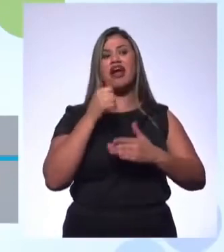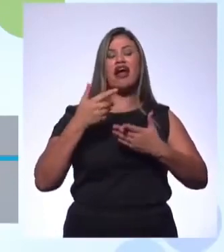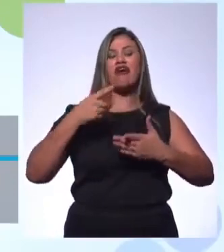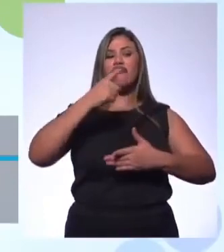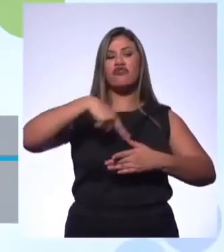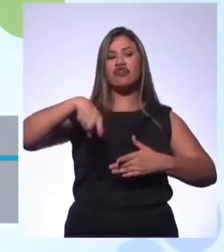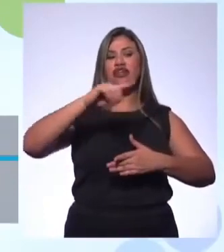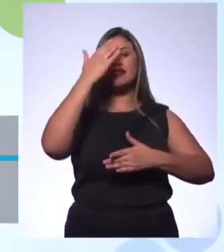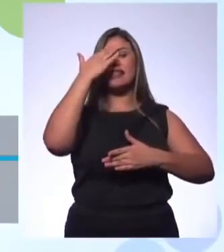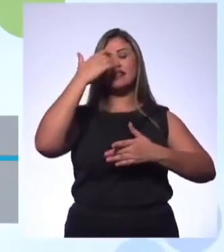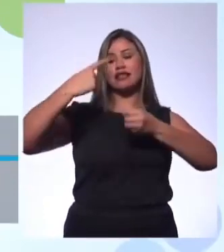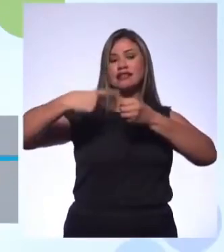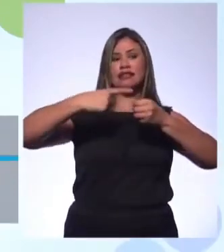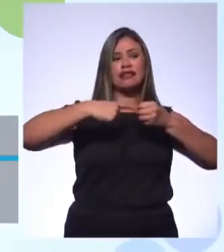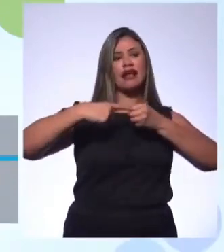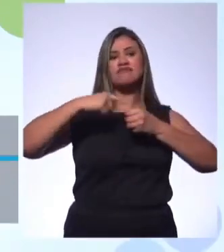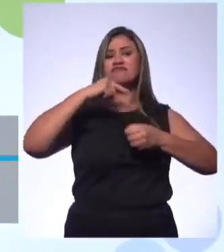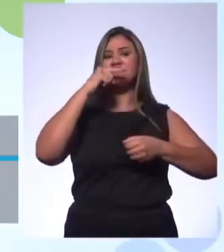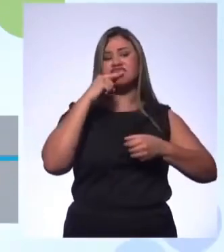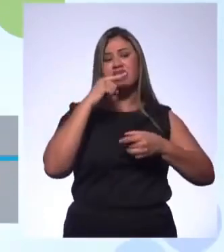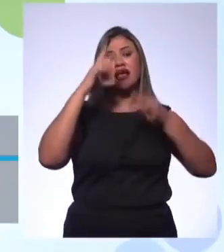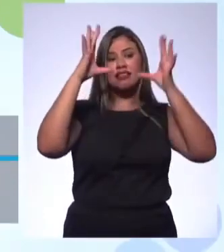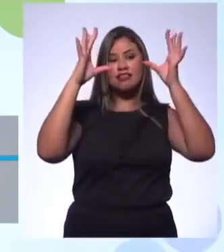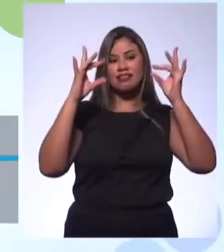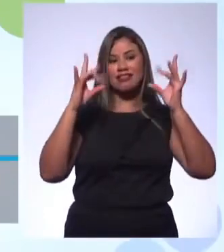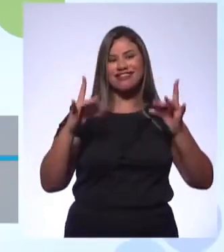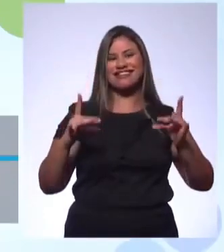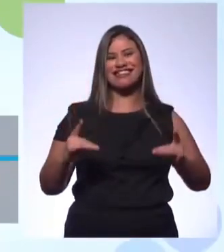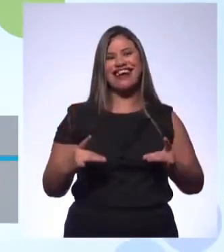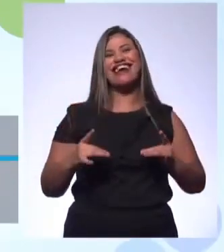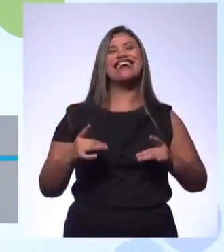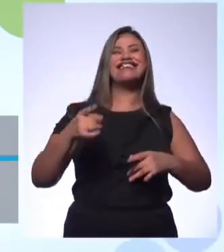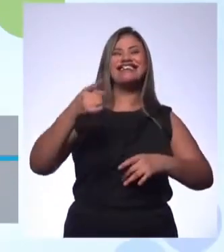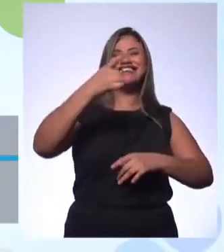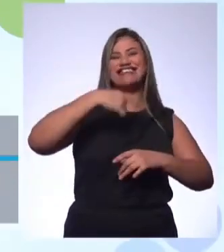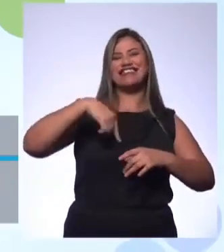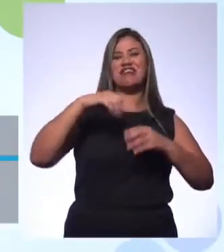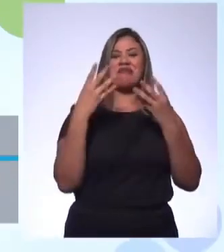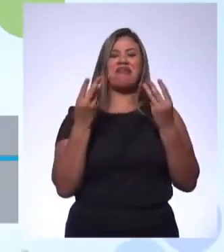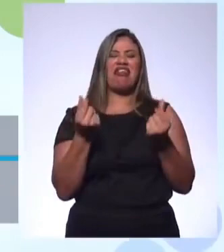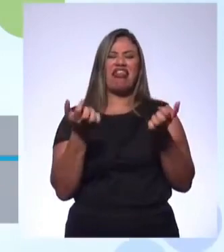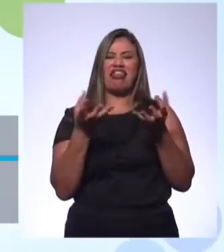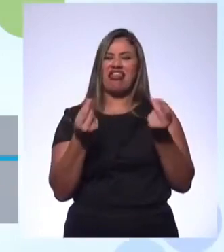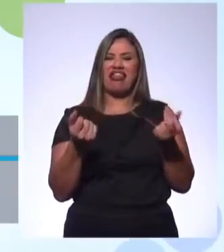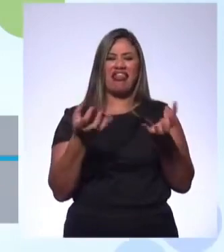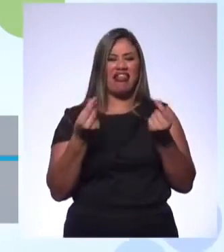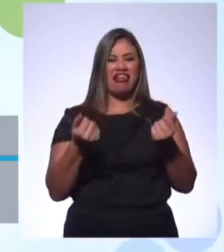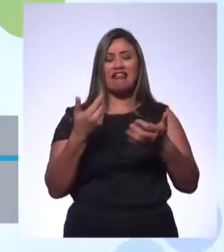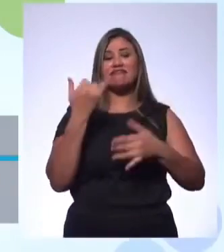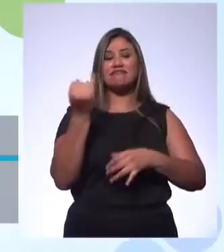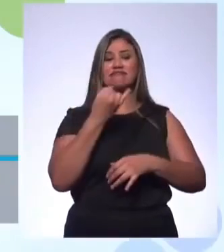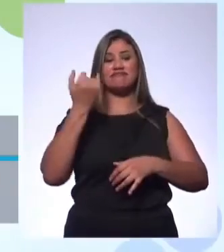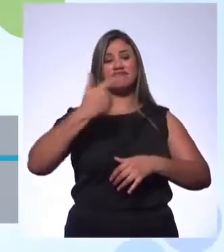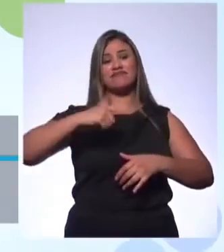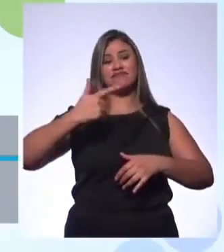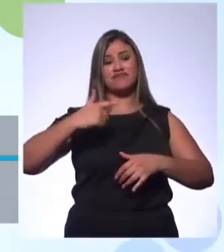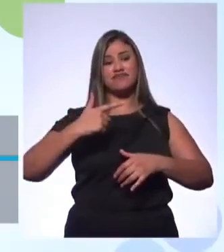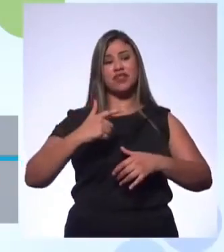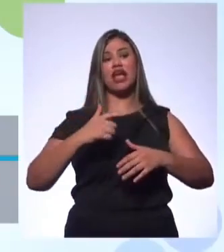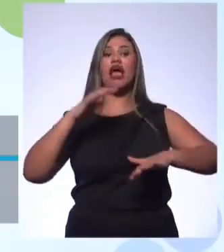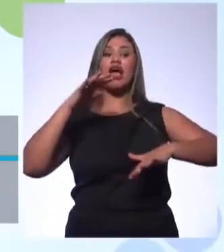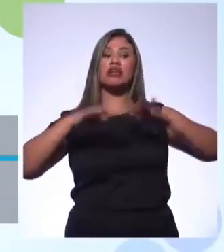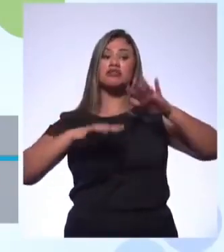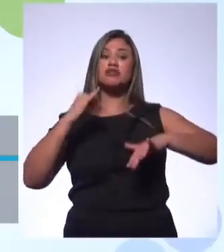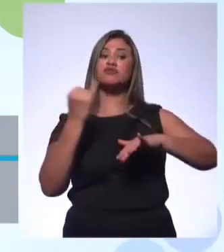a entender que cidade é. Então, com uma descrição como esta, talvez fique muito vaga no livro e não tenha muita importância falar do espaço. Talvez o